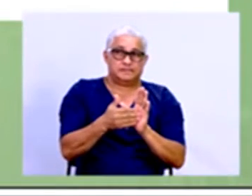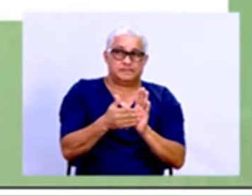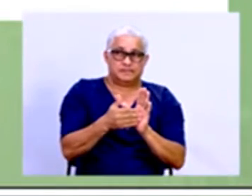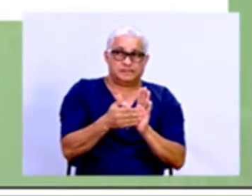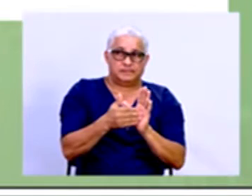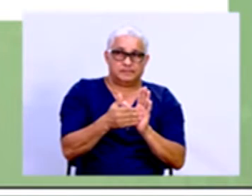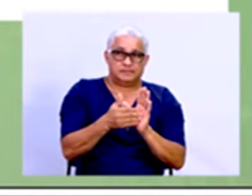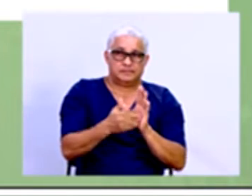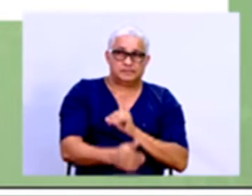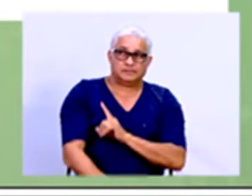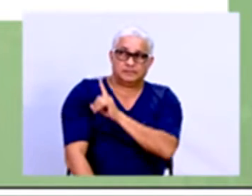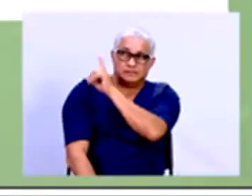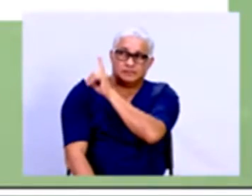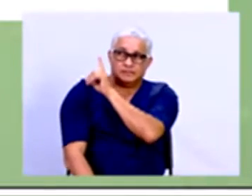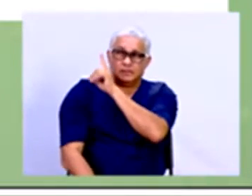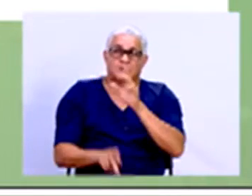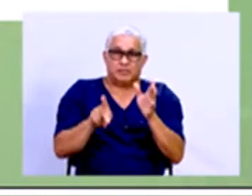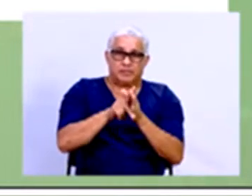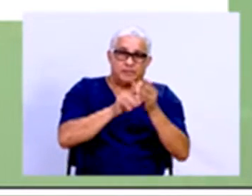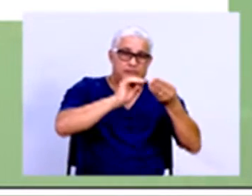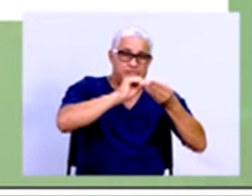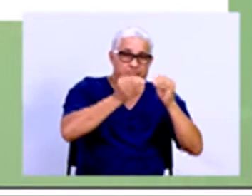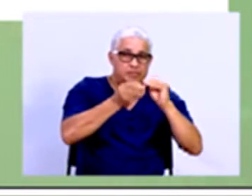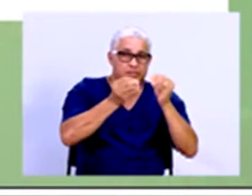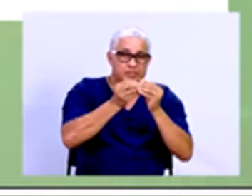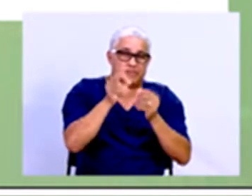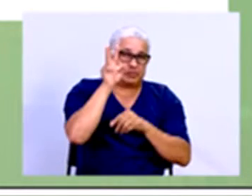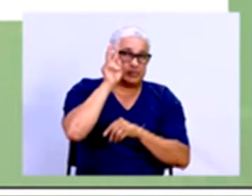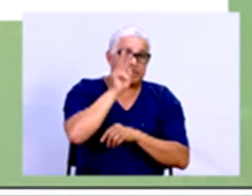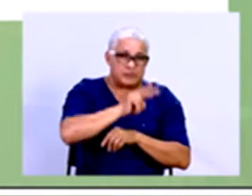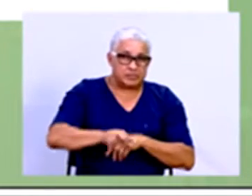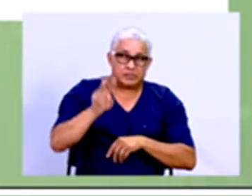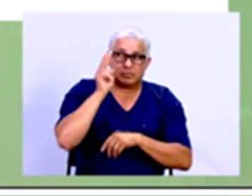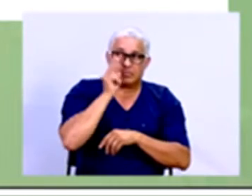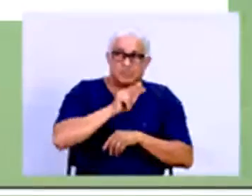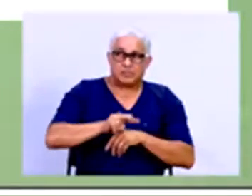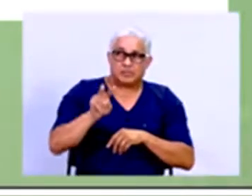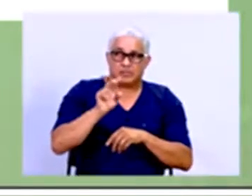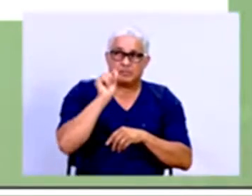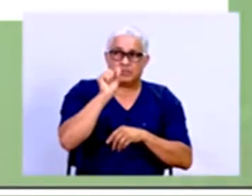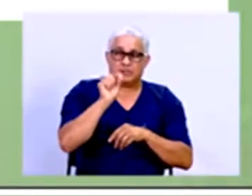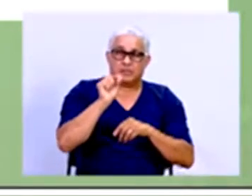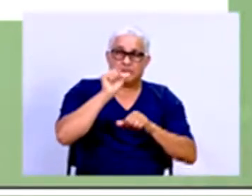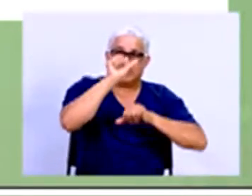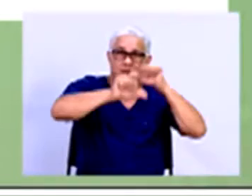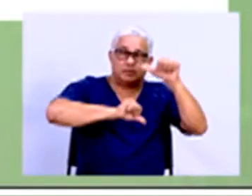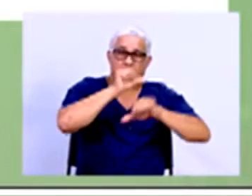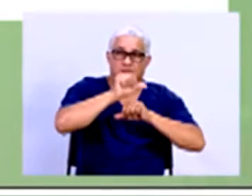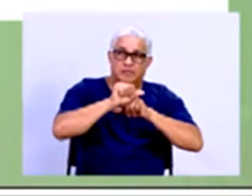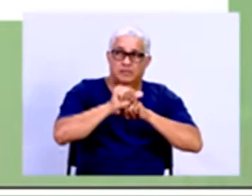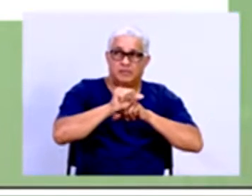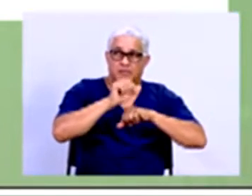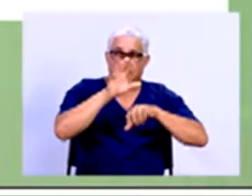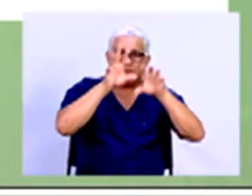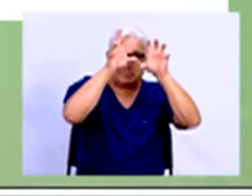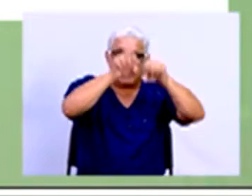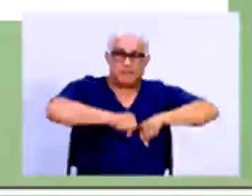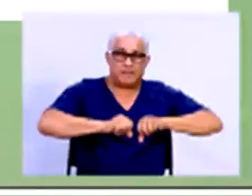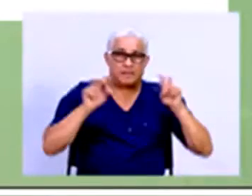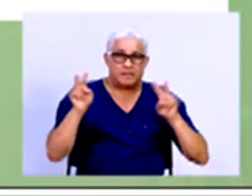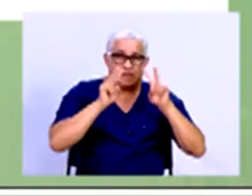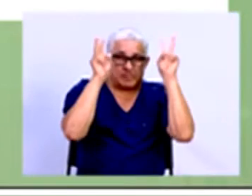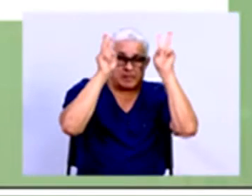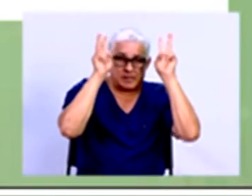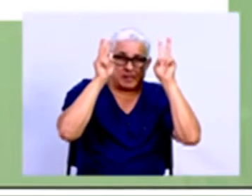visto muito em bancos de dados, né? Então, basicamente o que muda é que nós vamos pegar os valores, ao invés de